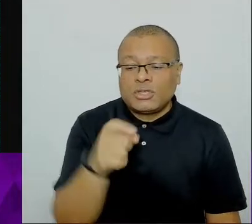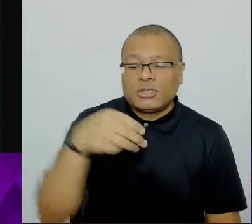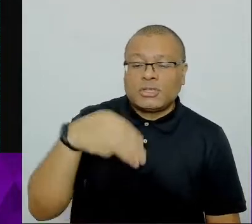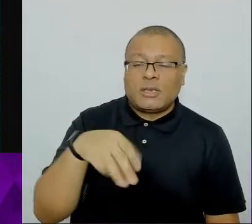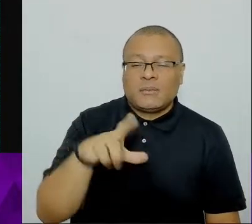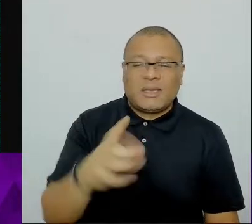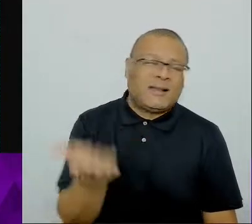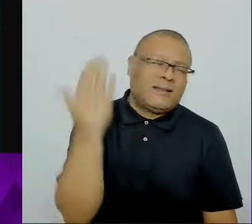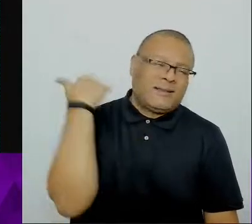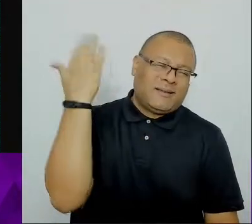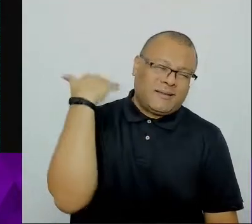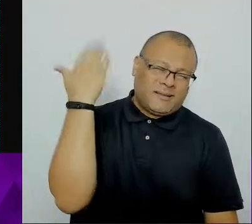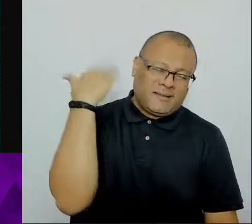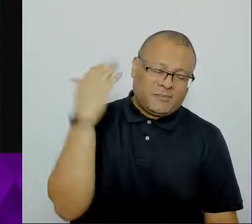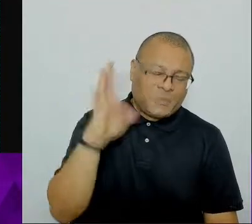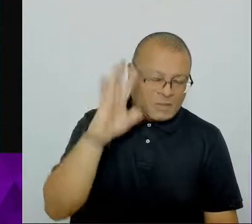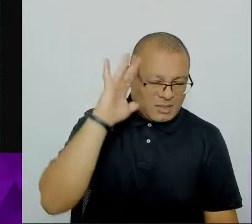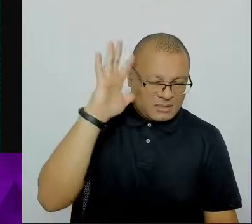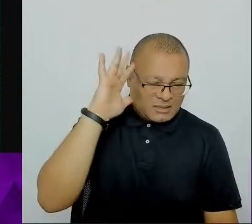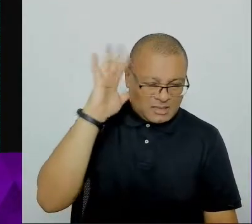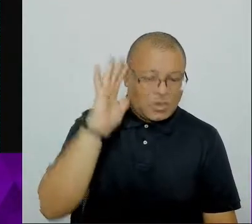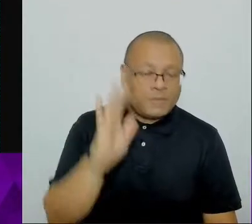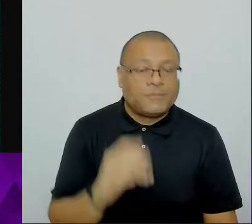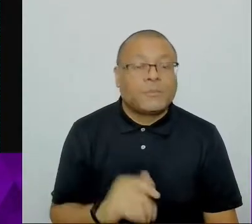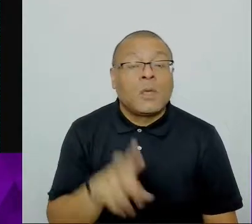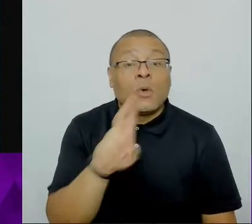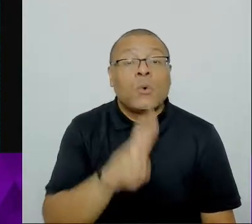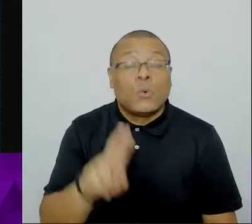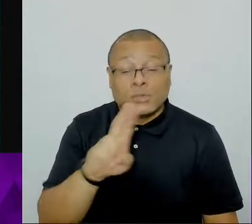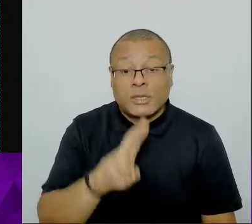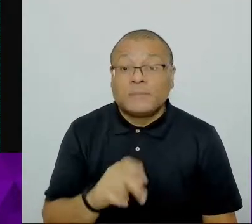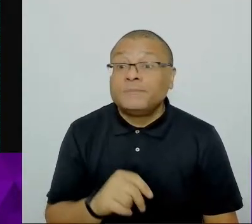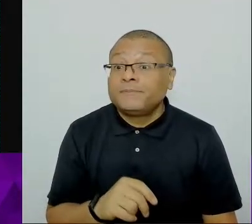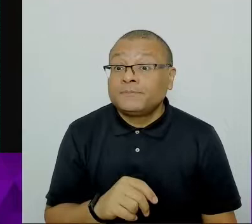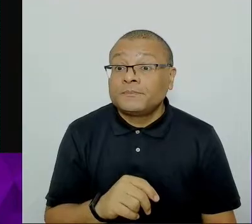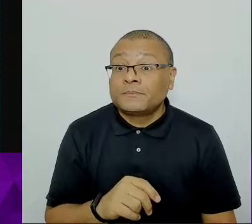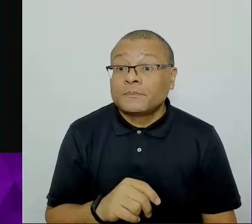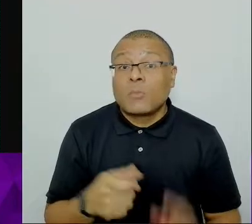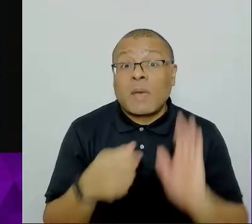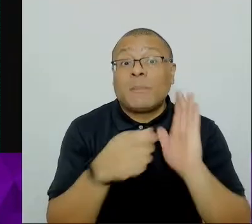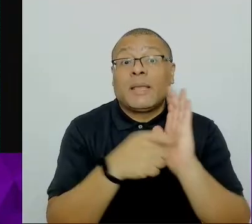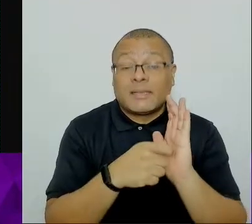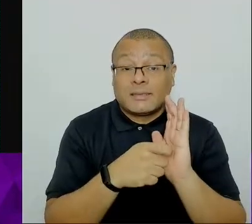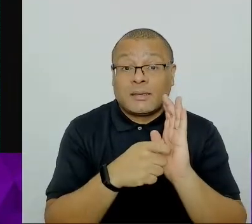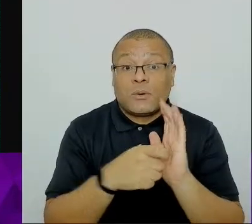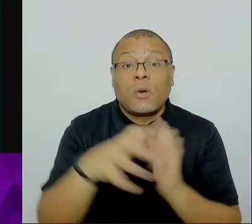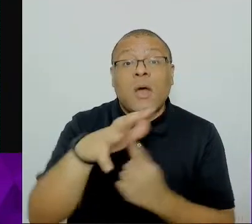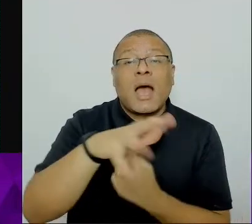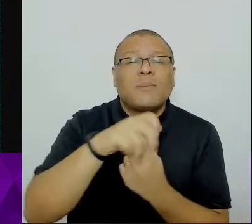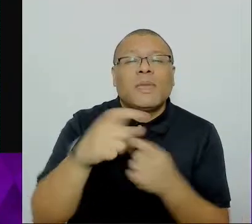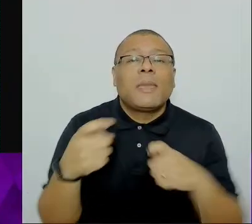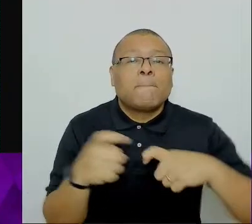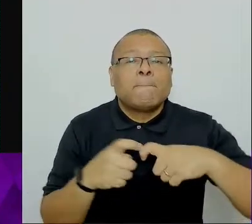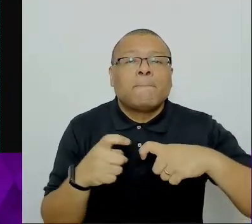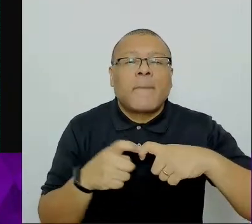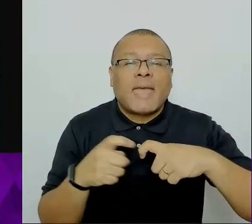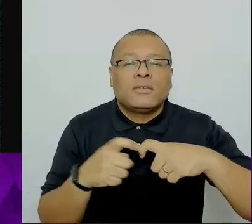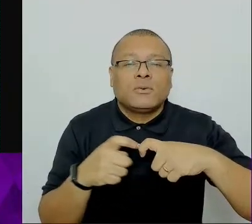utilizou? Imagina que a gente tem uma aplicação que é um API de médicos e consultas